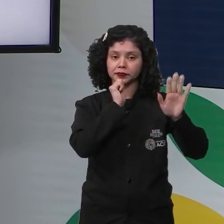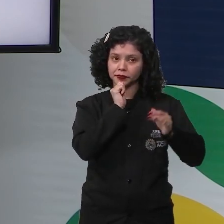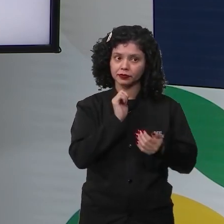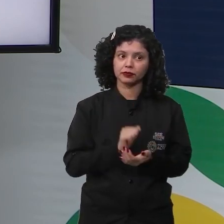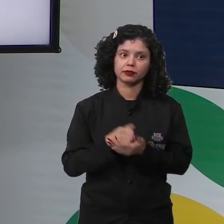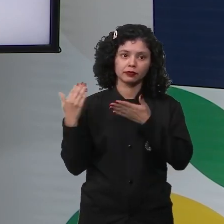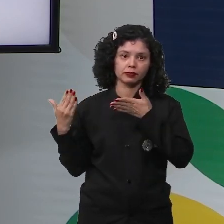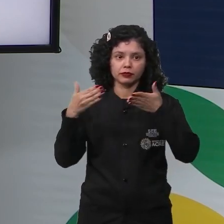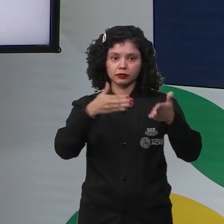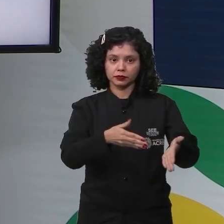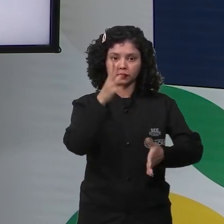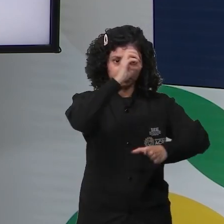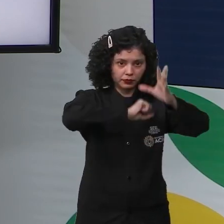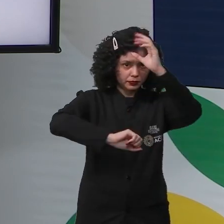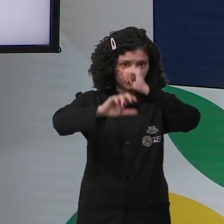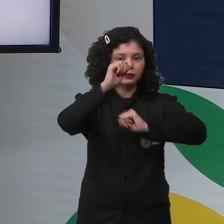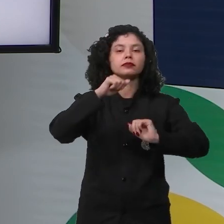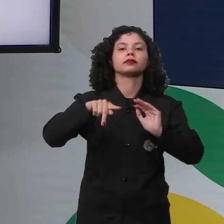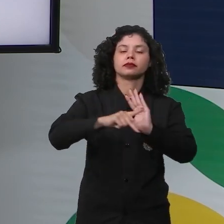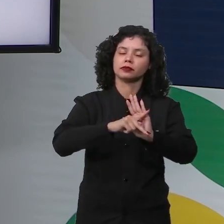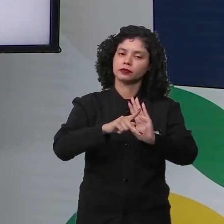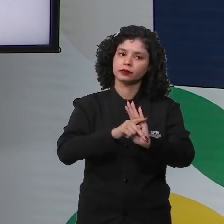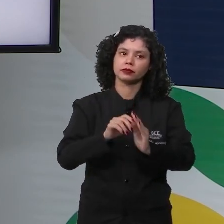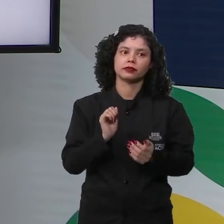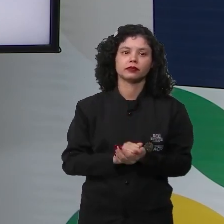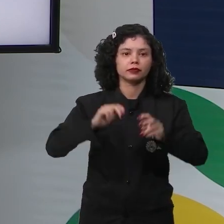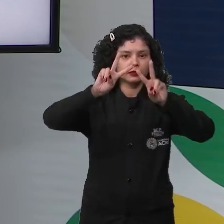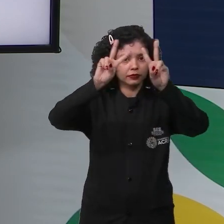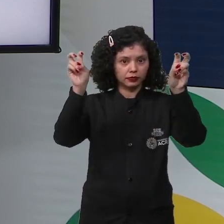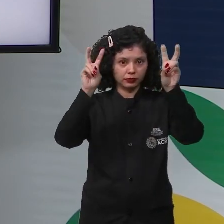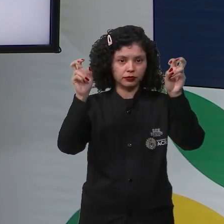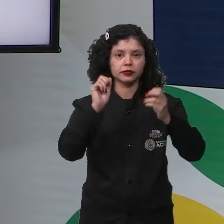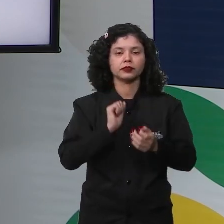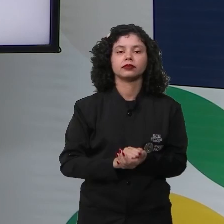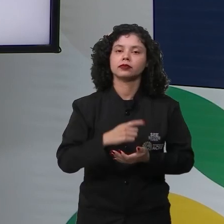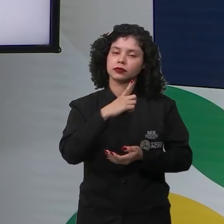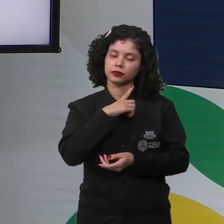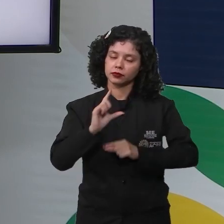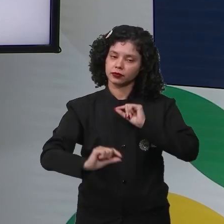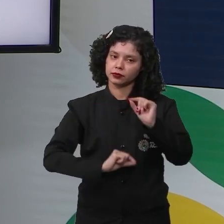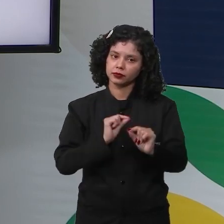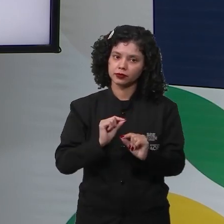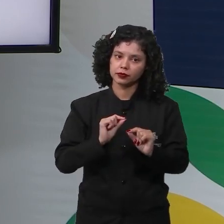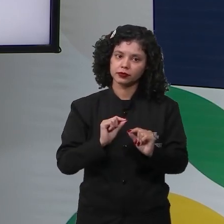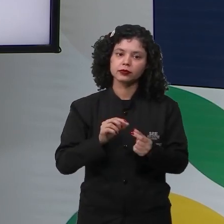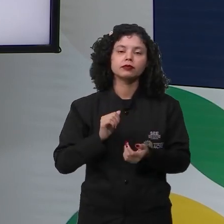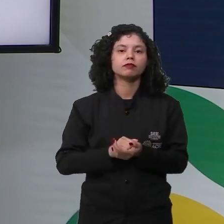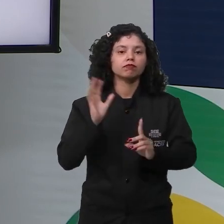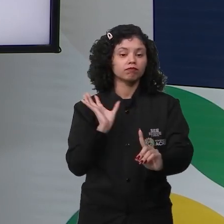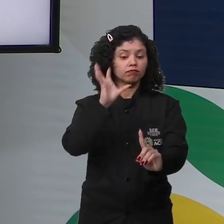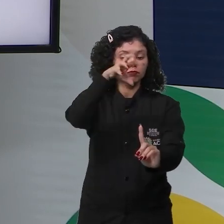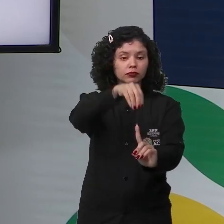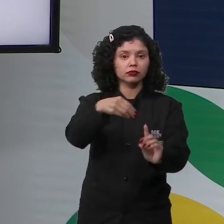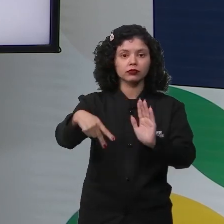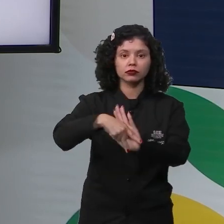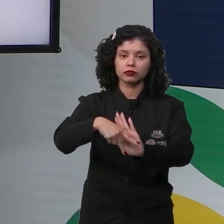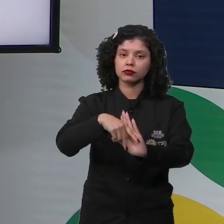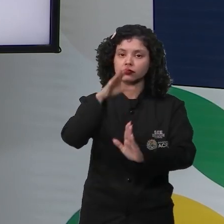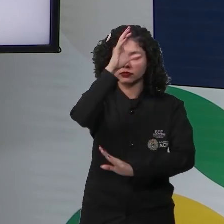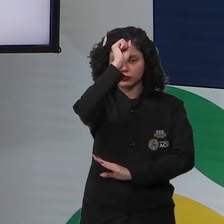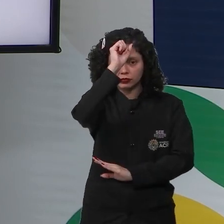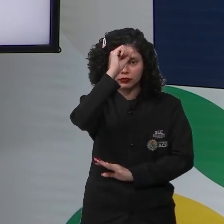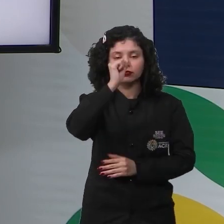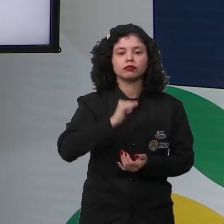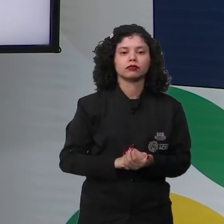um objeto de conhecimento para abordar e que será a centralidade do nosso